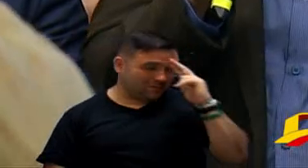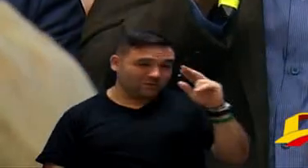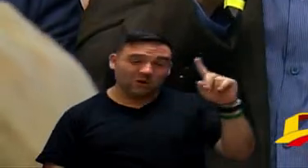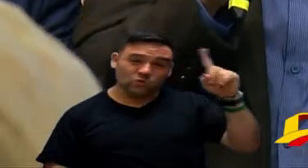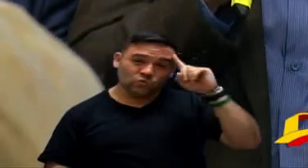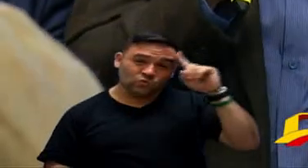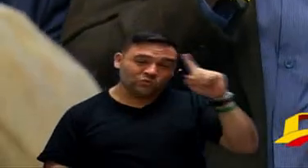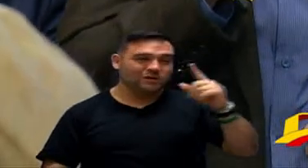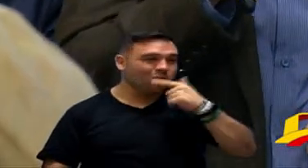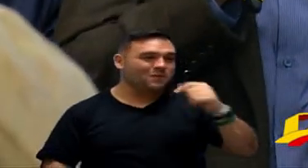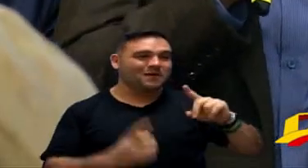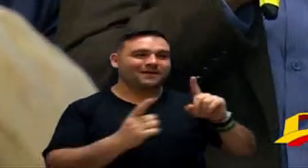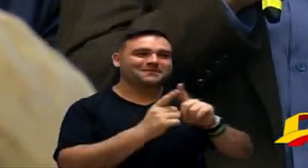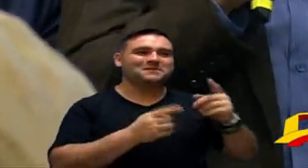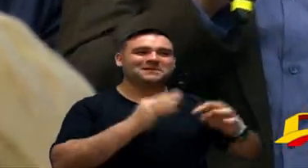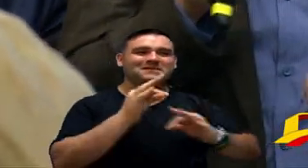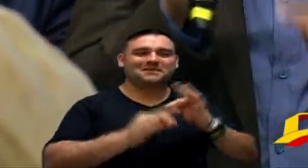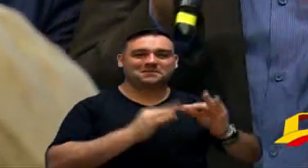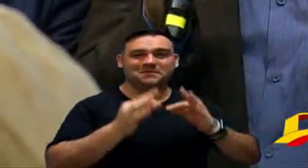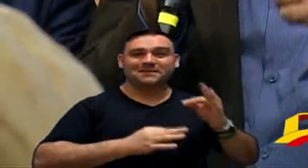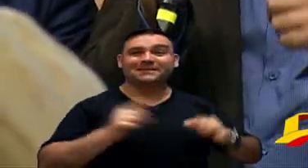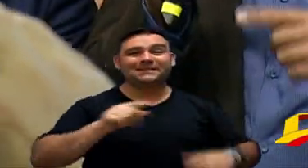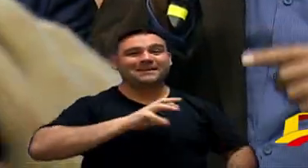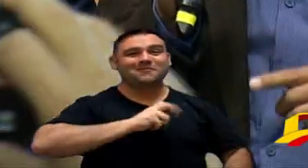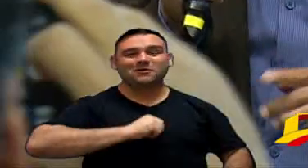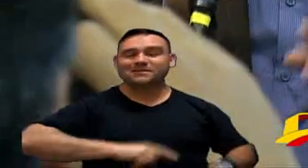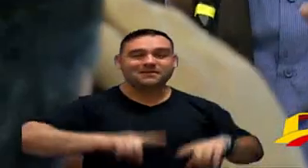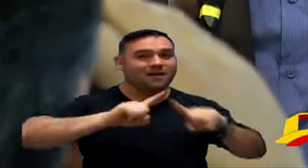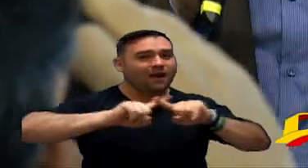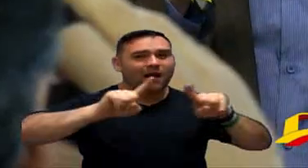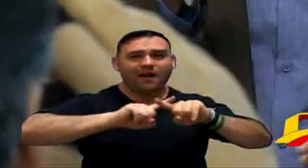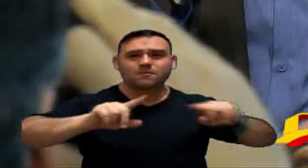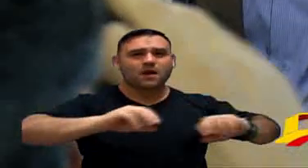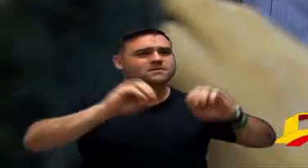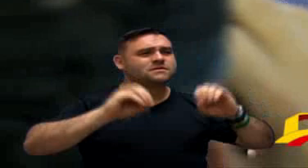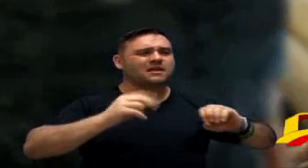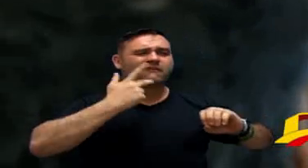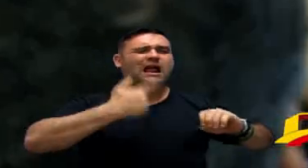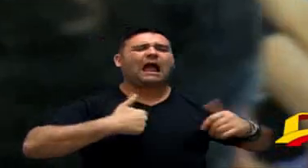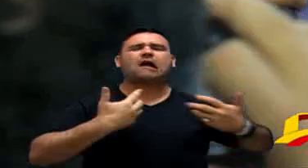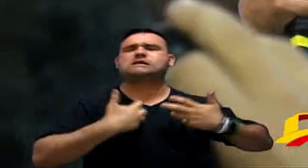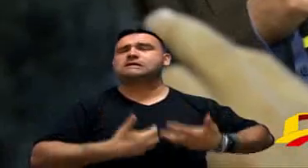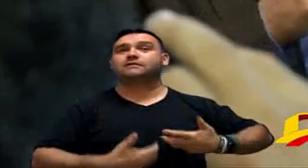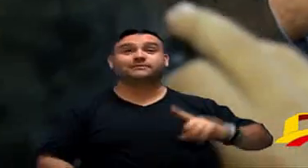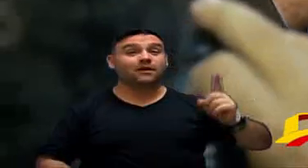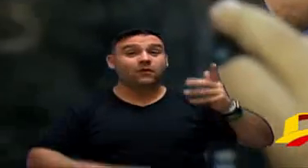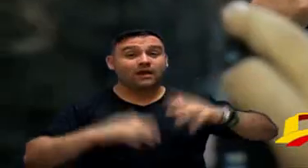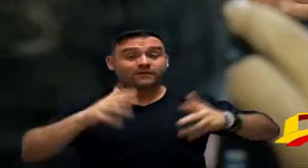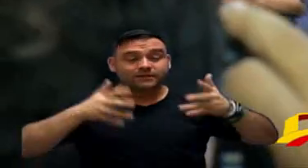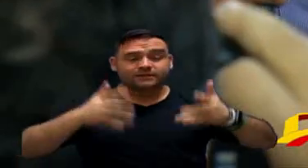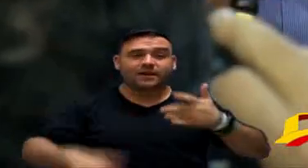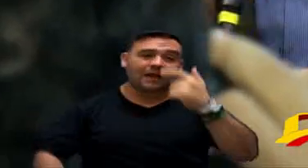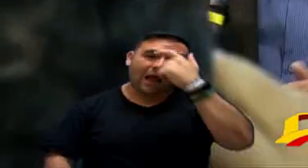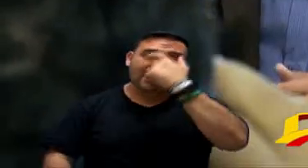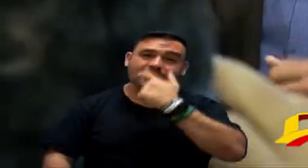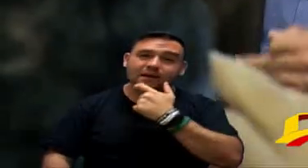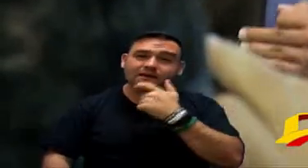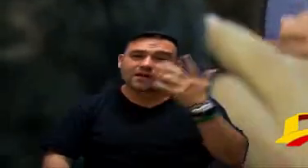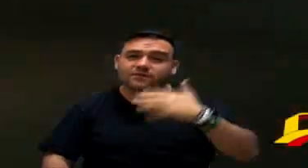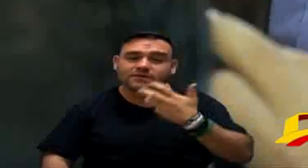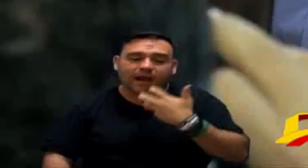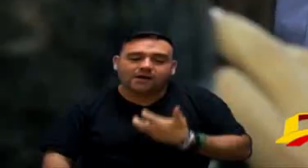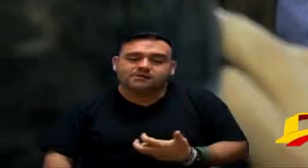todos os dias e faz isso com muito amor sem nunca ter reclamado eu estou cansado então ele chega aqui às vezes com uma carinha mais